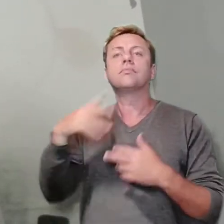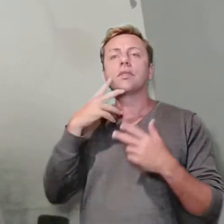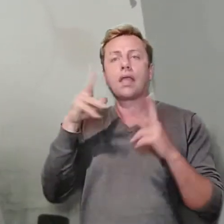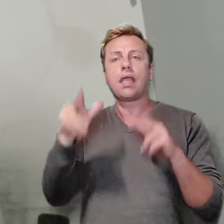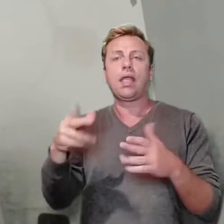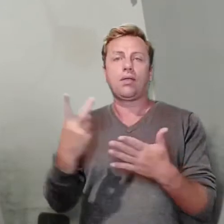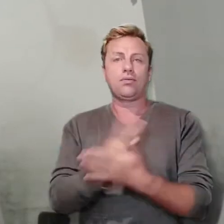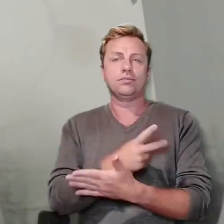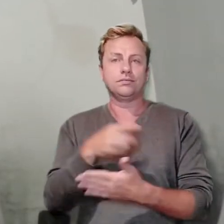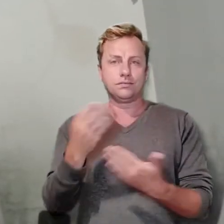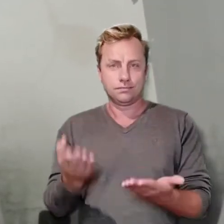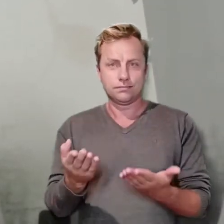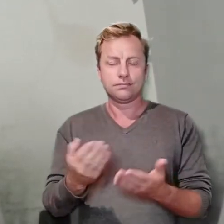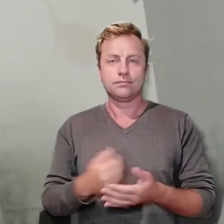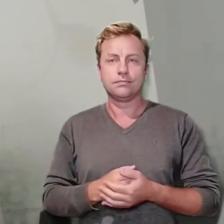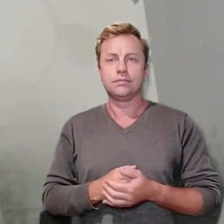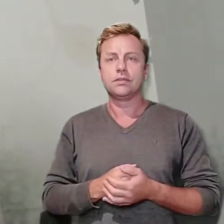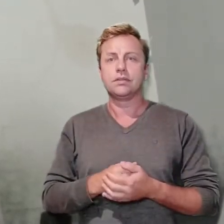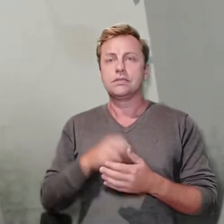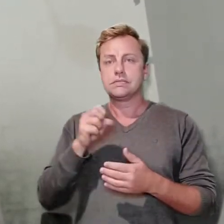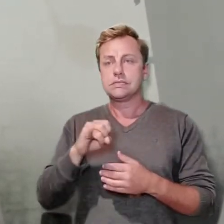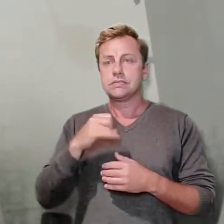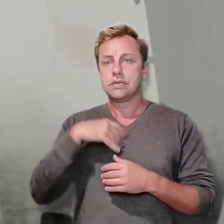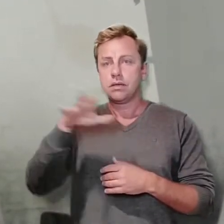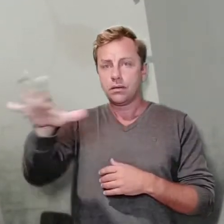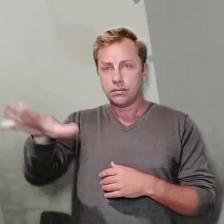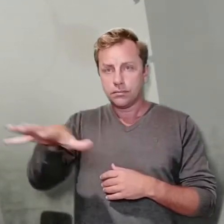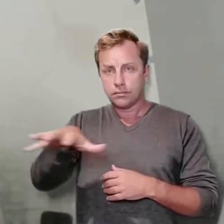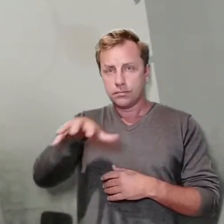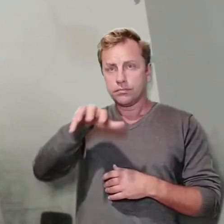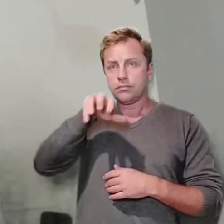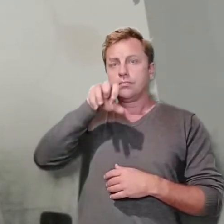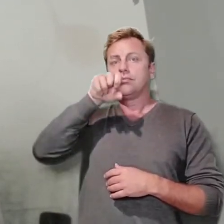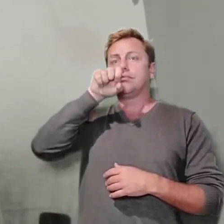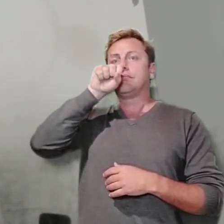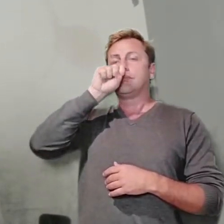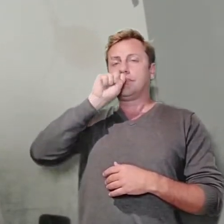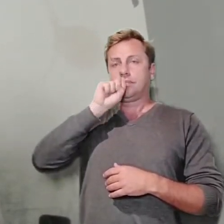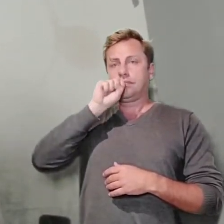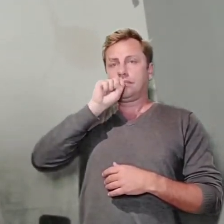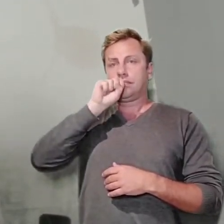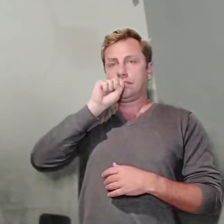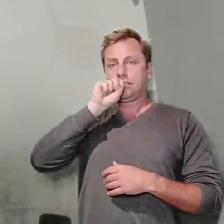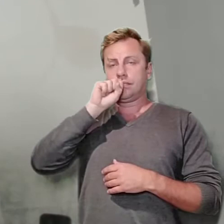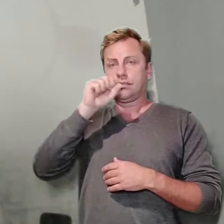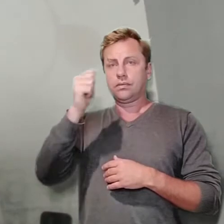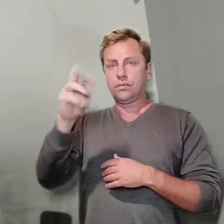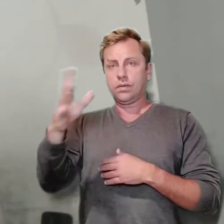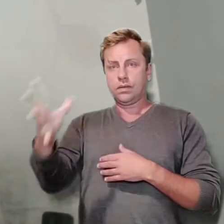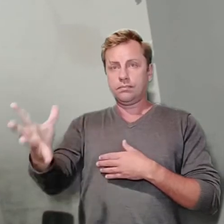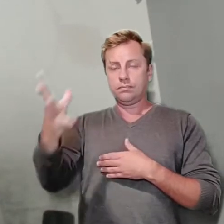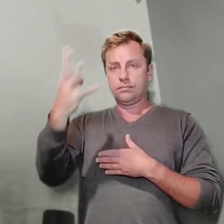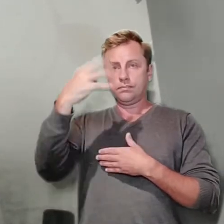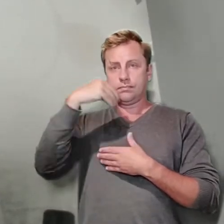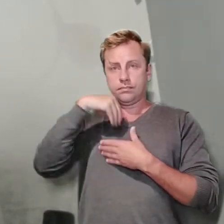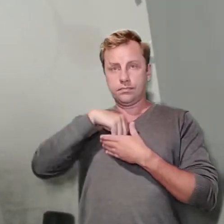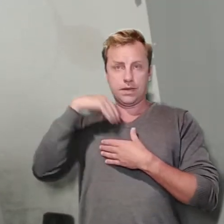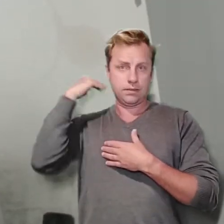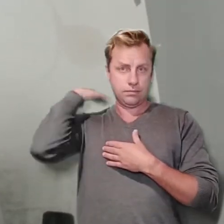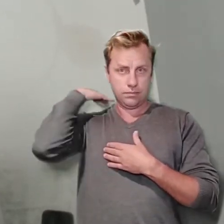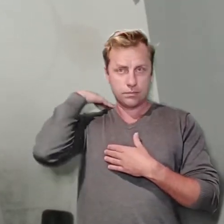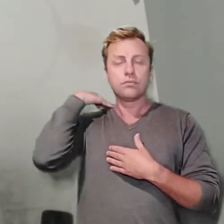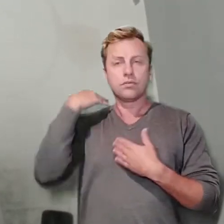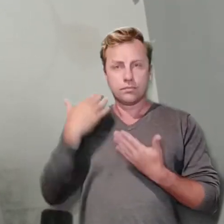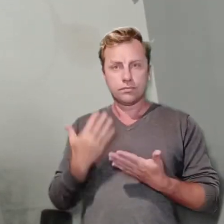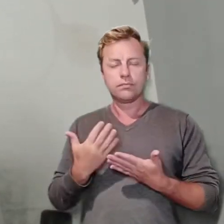atmosfera, é isso que ocorre. Quando a gente inspira, ou seja, capta o ar da atmosfera, do ambiente